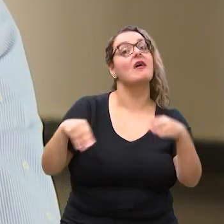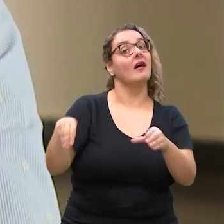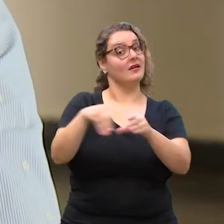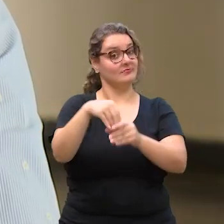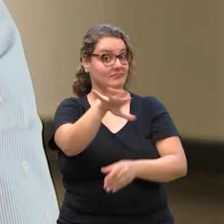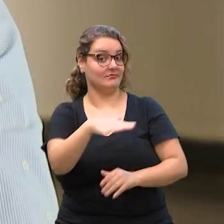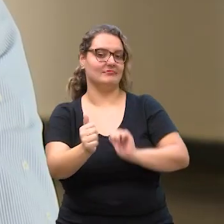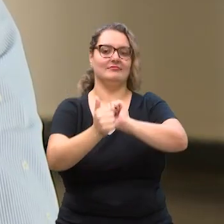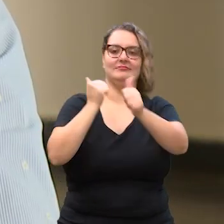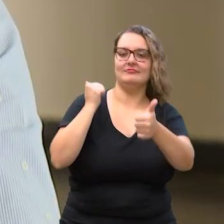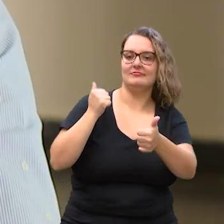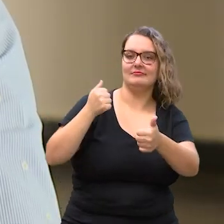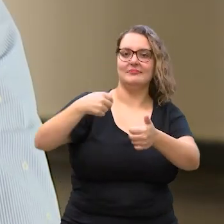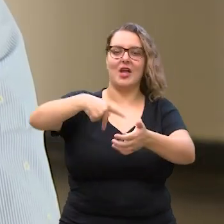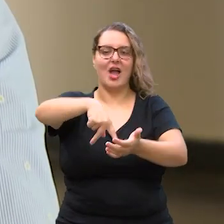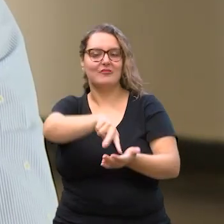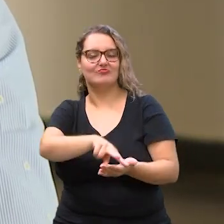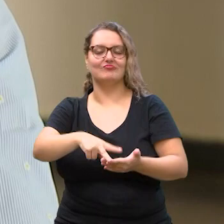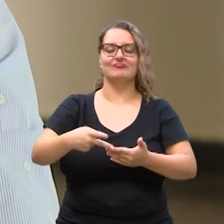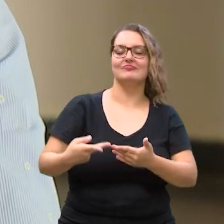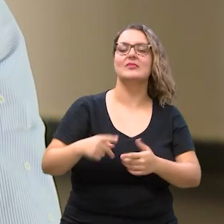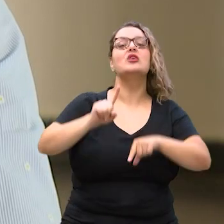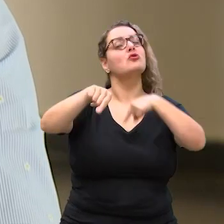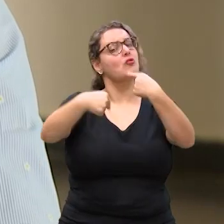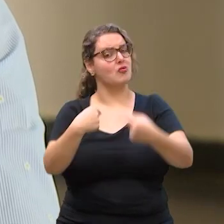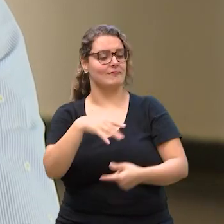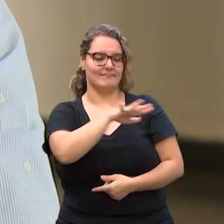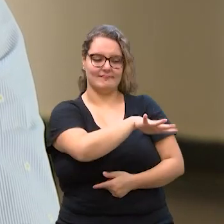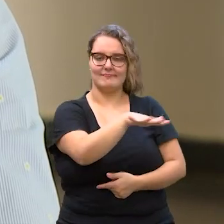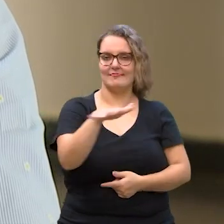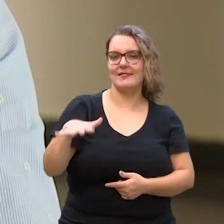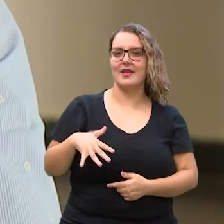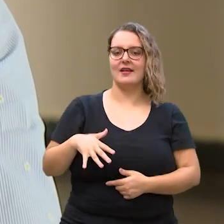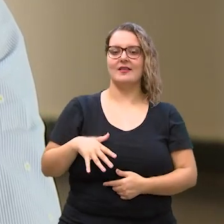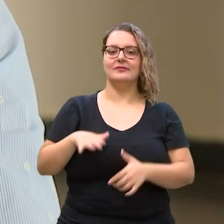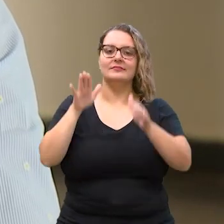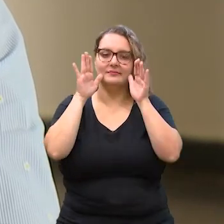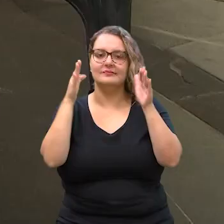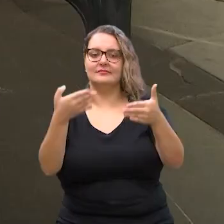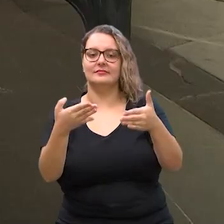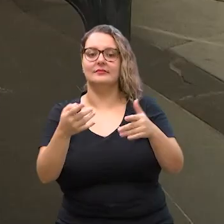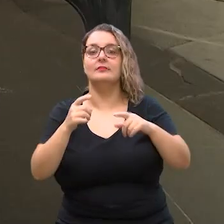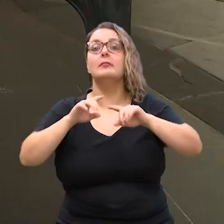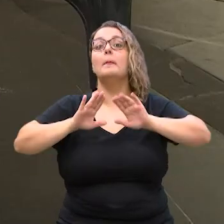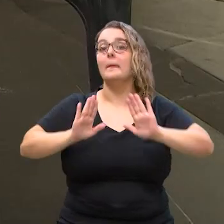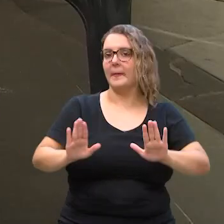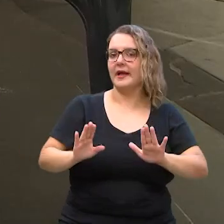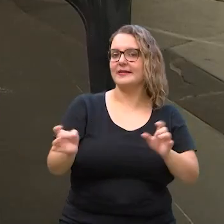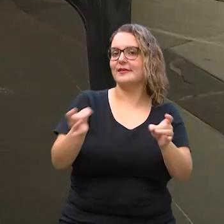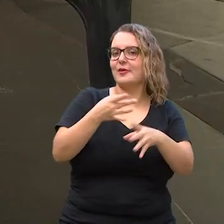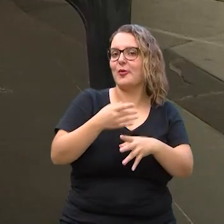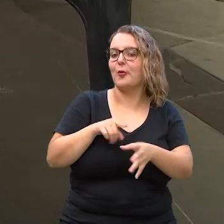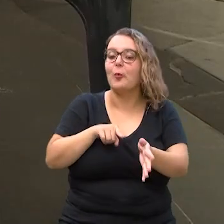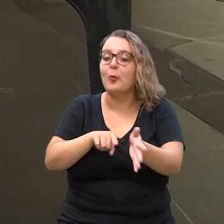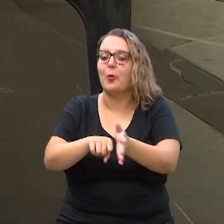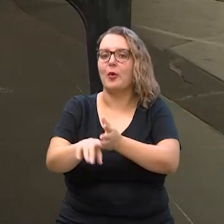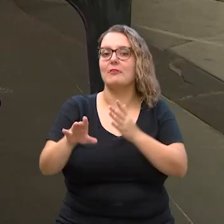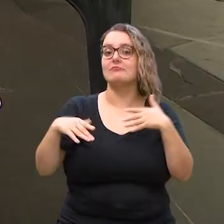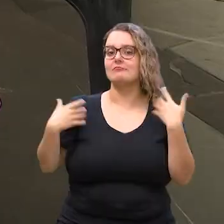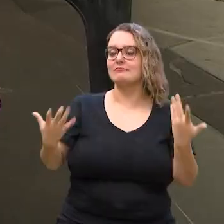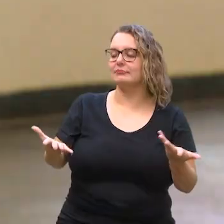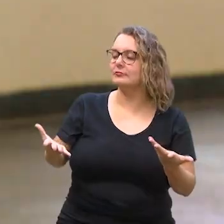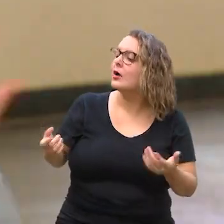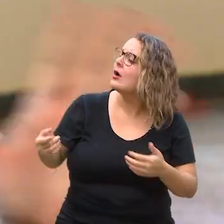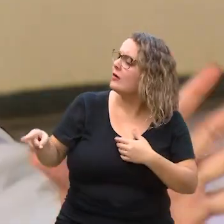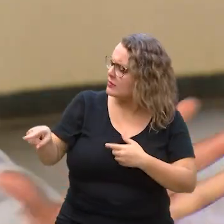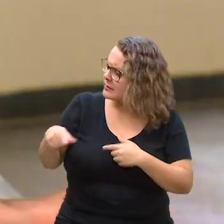esporte, trabalhou na ginástica, em outras modalidades que já eu vou abordar com ela, mas eu terminei o primeiro bloco com uma pergunta,